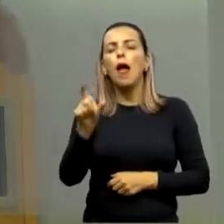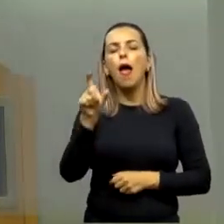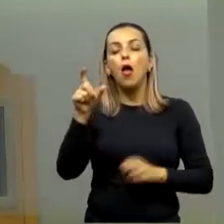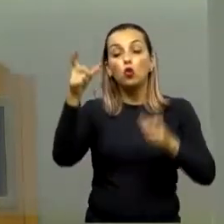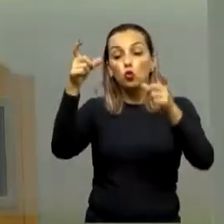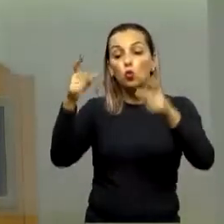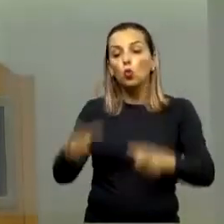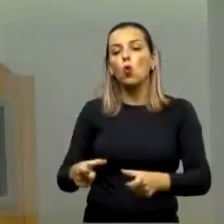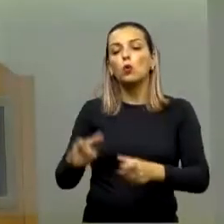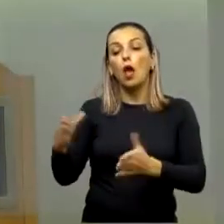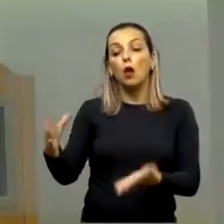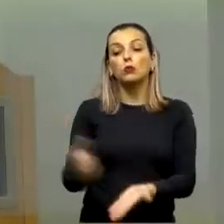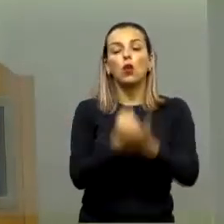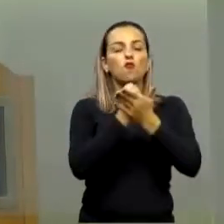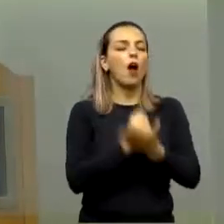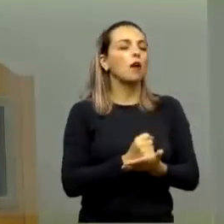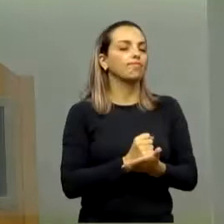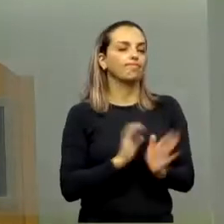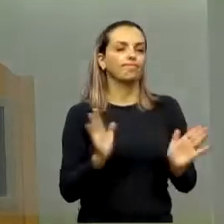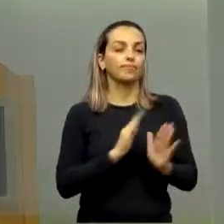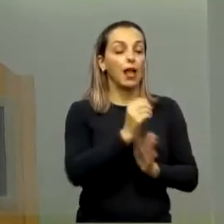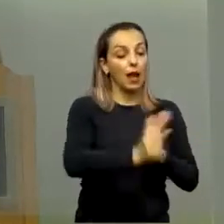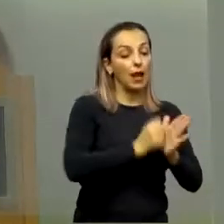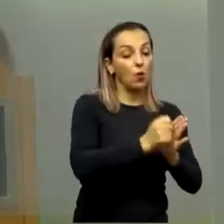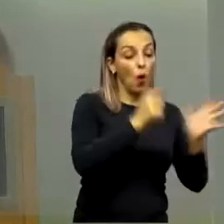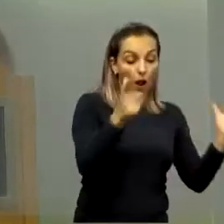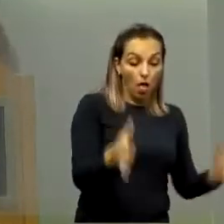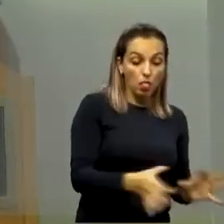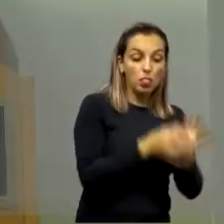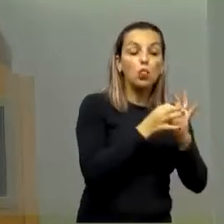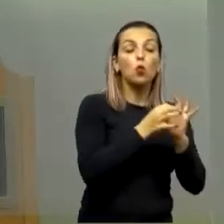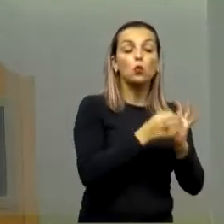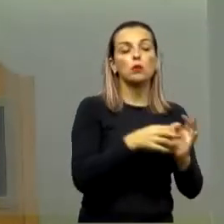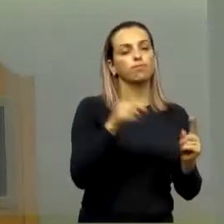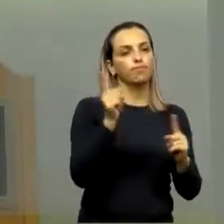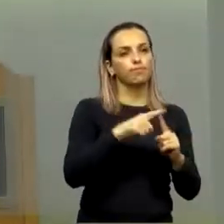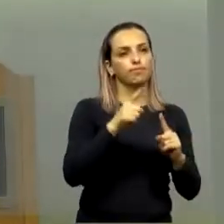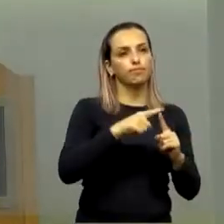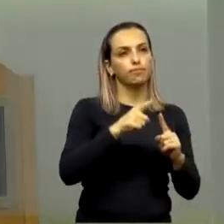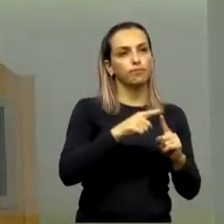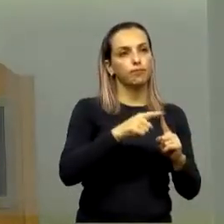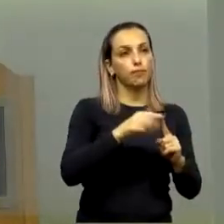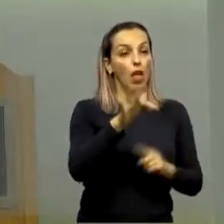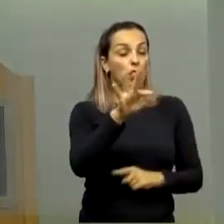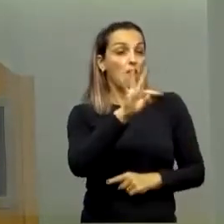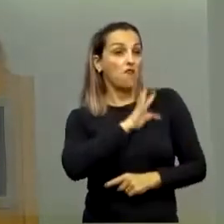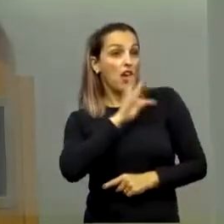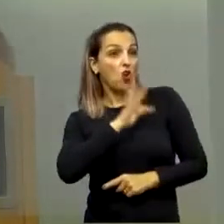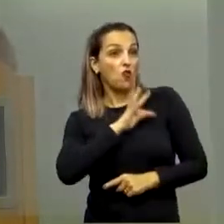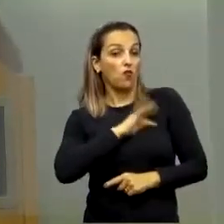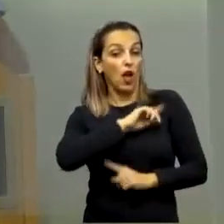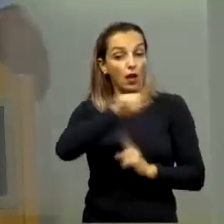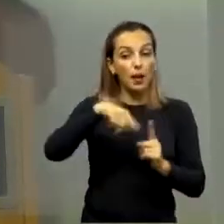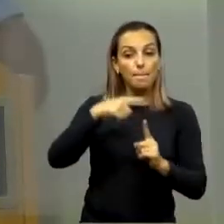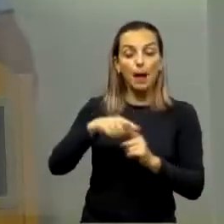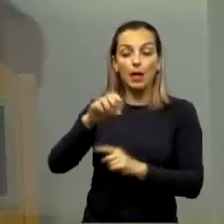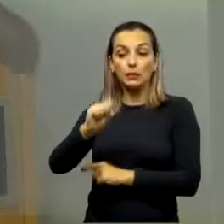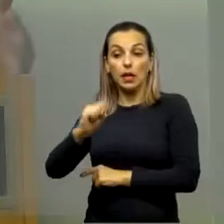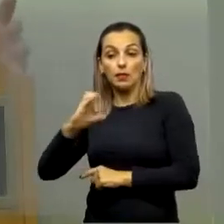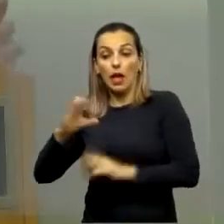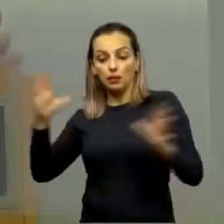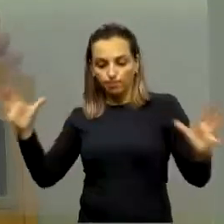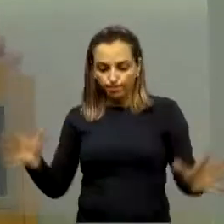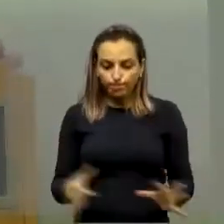Araraquara tem que sumir pela santa casa tem duas coisas que Araraquara significa em defesa da Ferroviária em defesa da Santa Casa